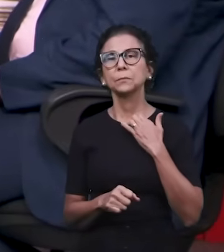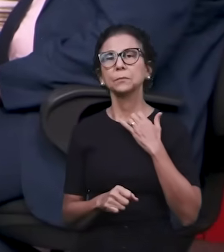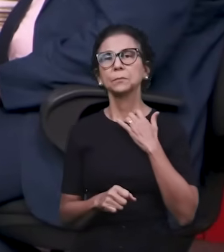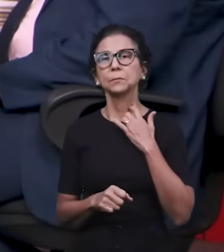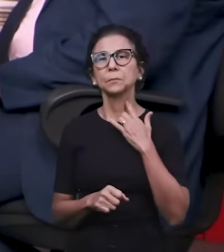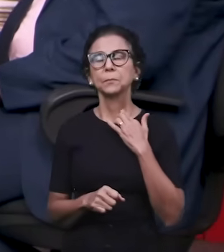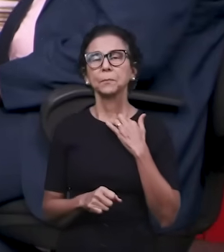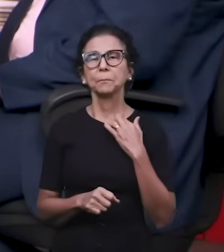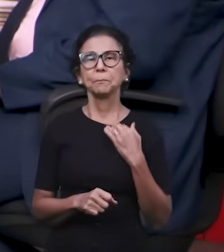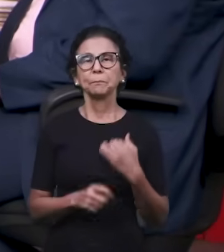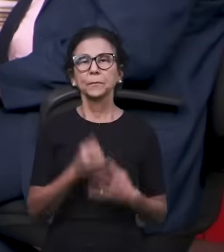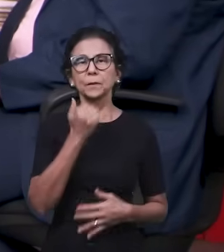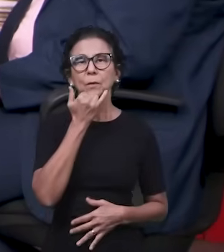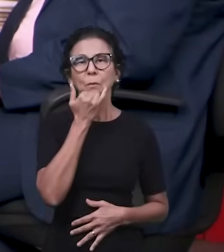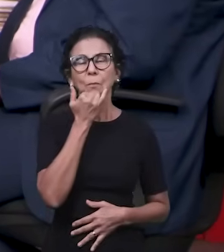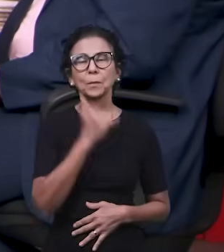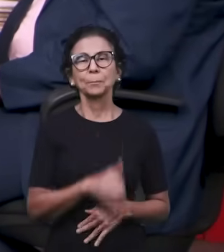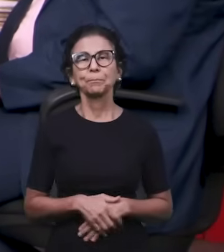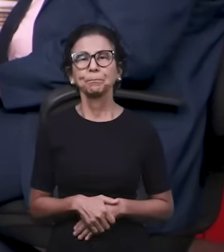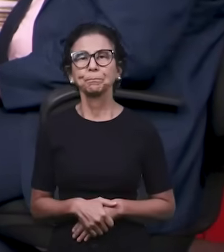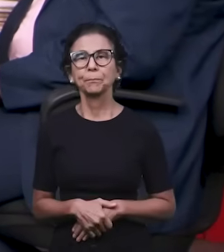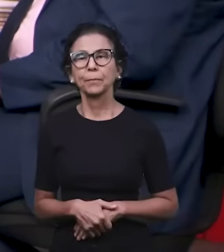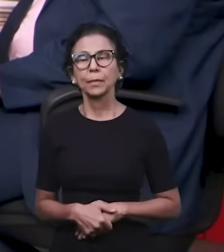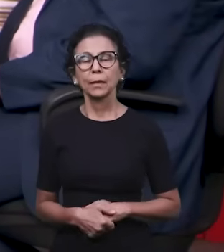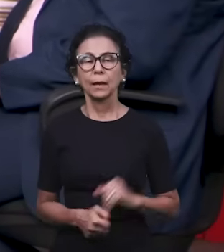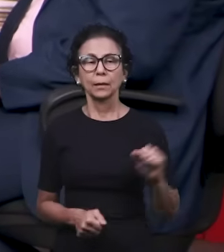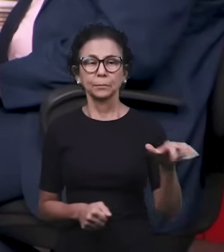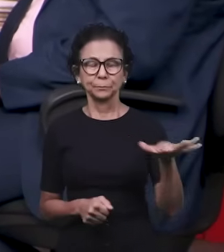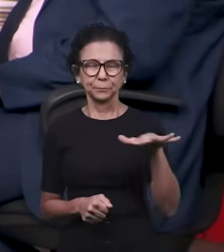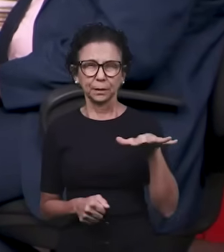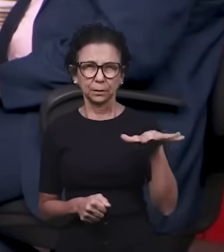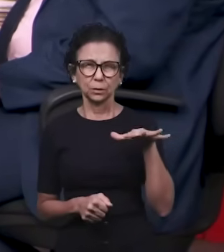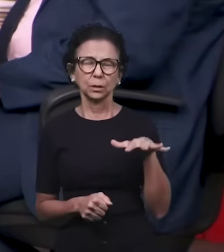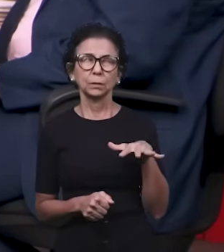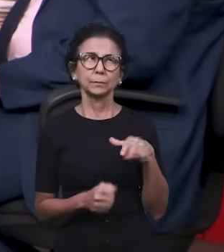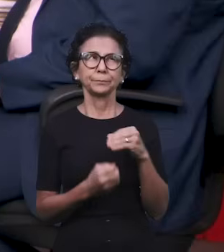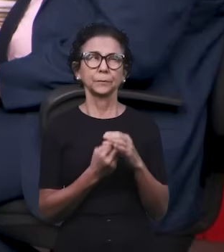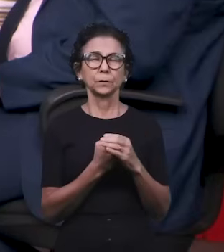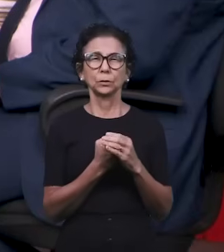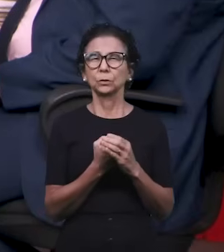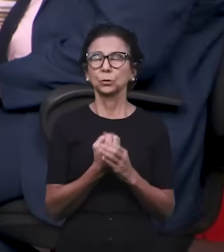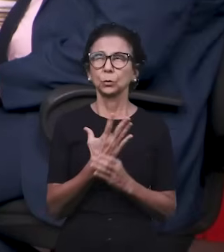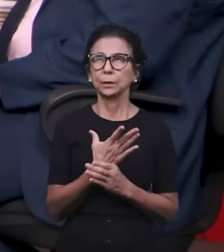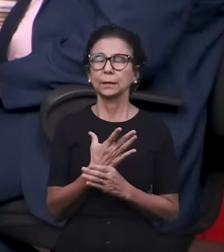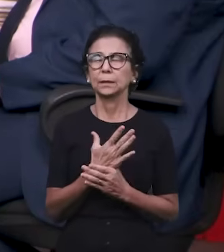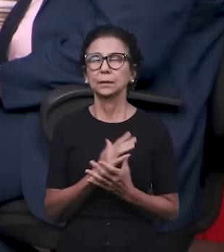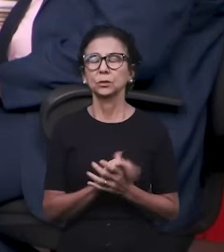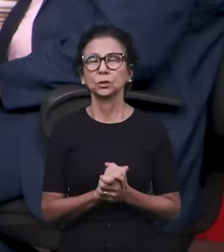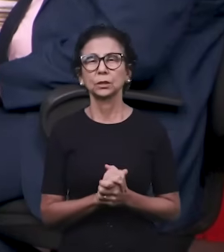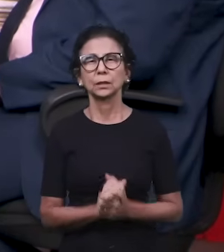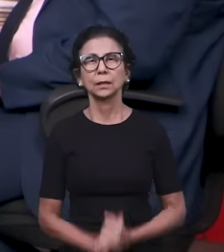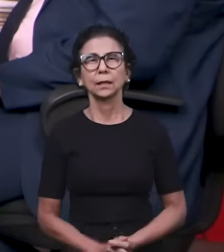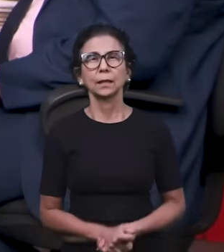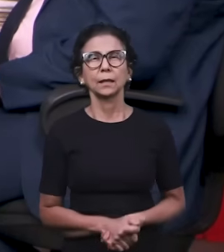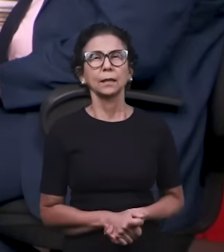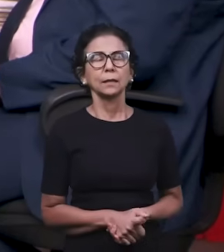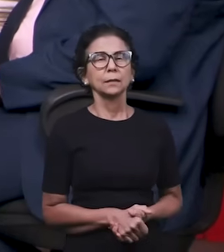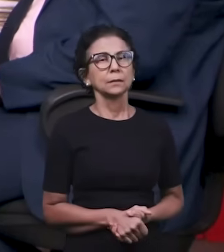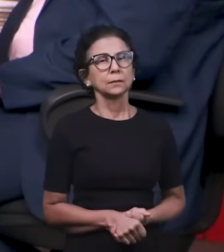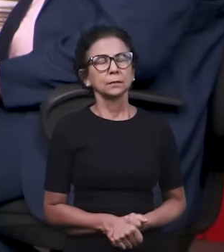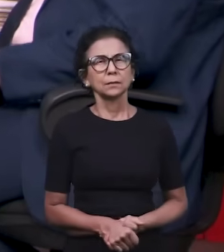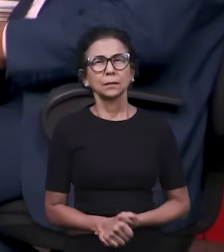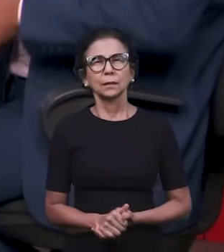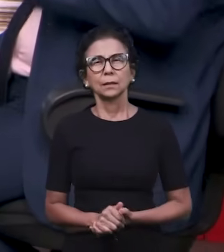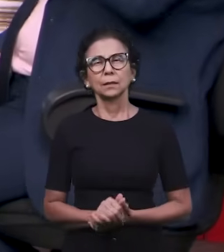tratava de uma região onde os irmãos eram mais de origem latina, Latinos e grega, porque